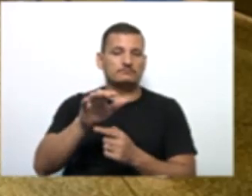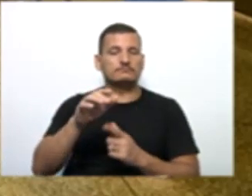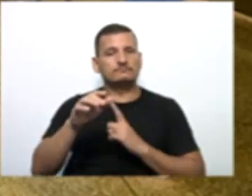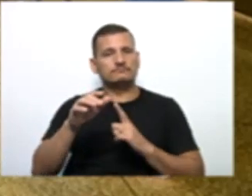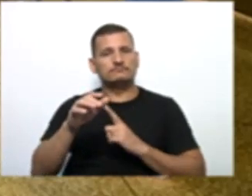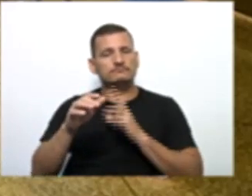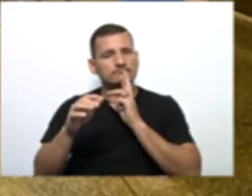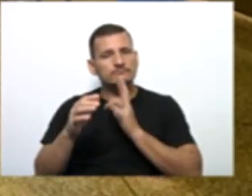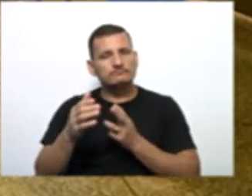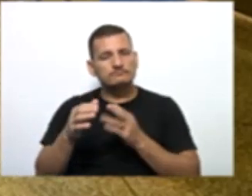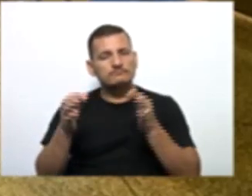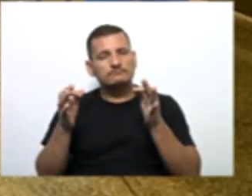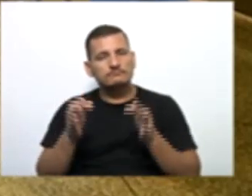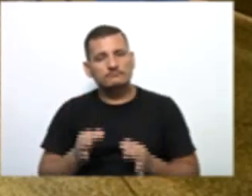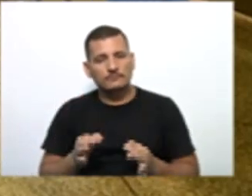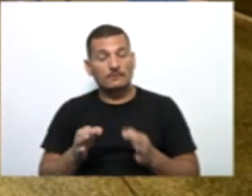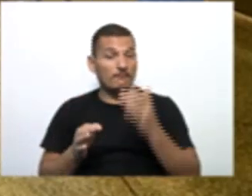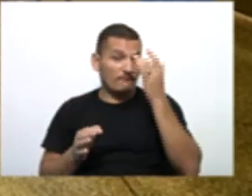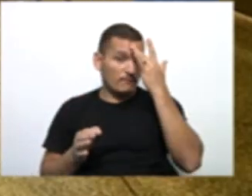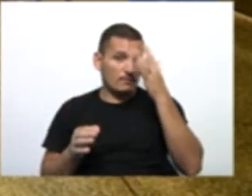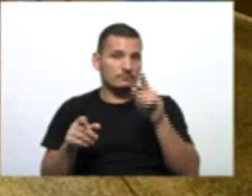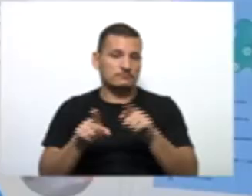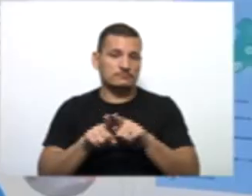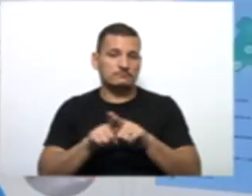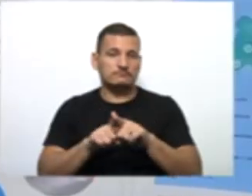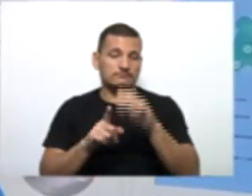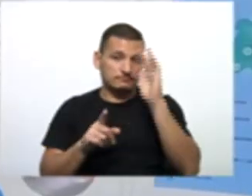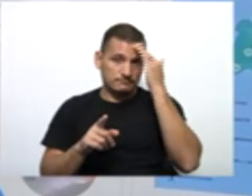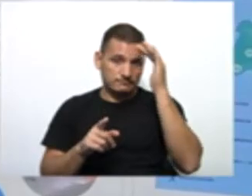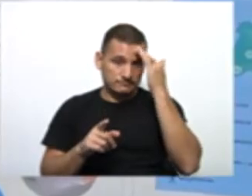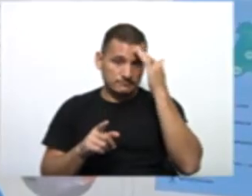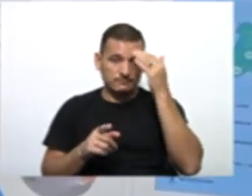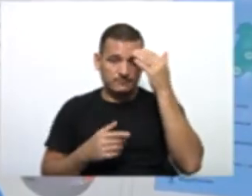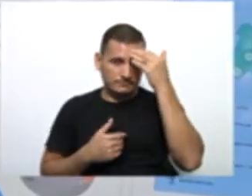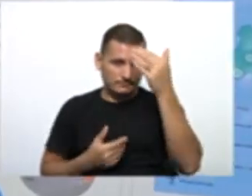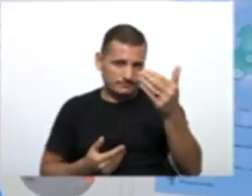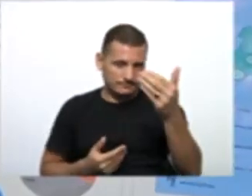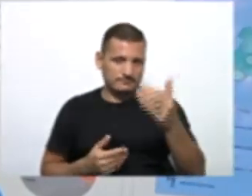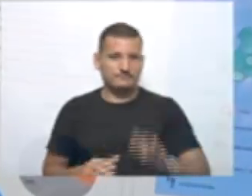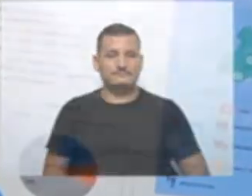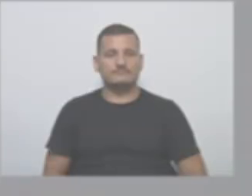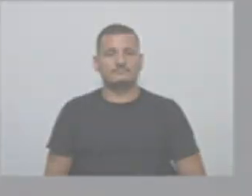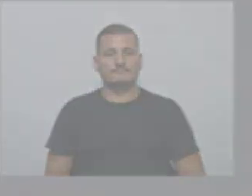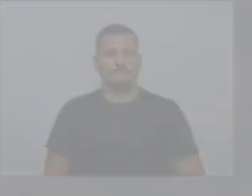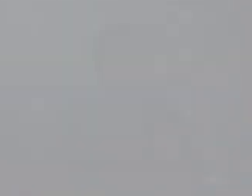resultado mais exato e fica até mais fácil para vocês entenderem. Muito obrigado e até a próxima!